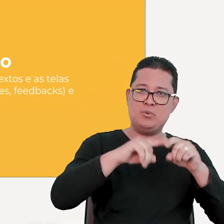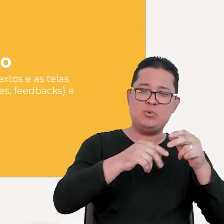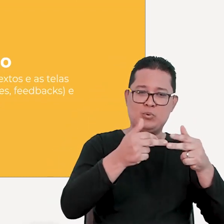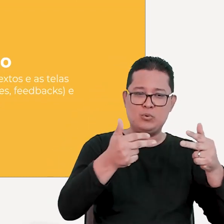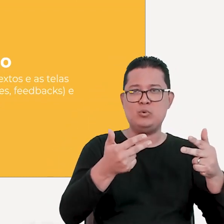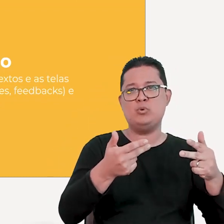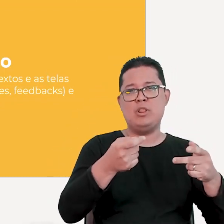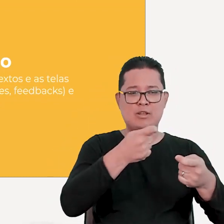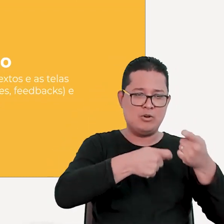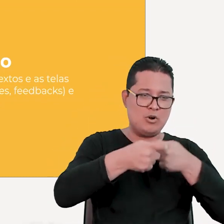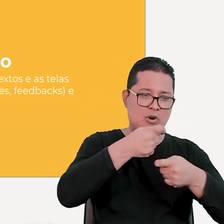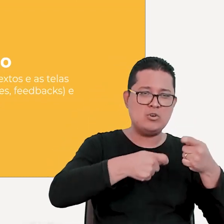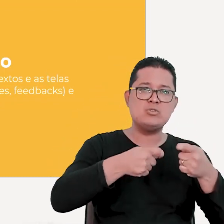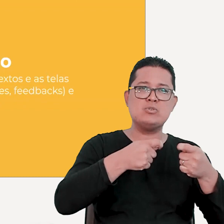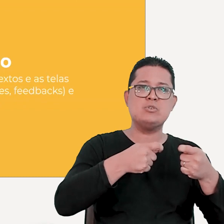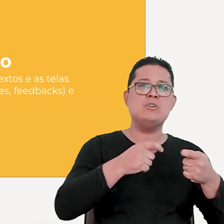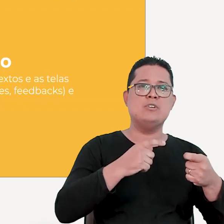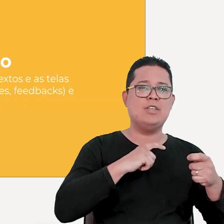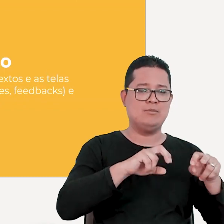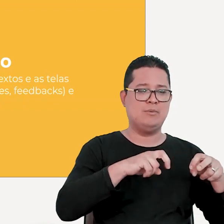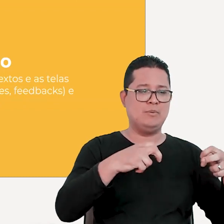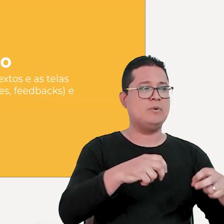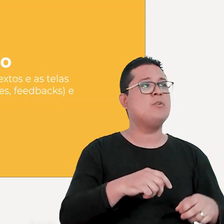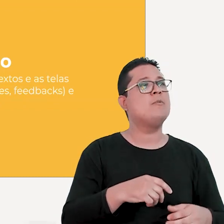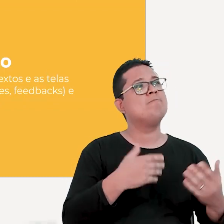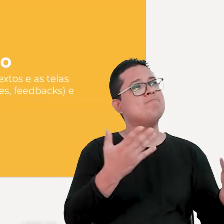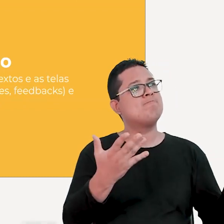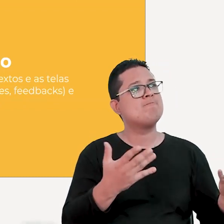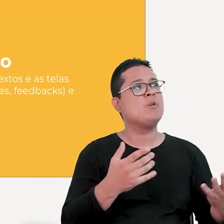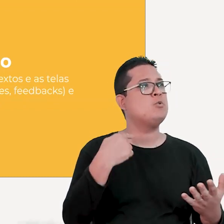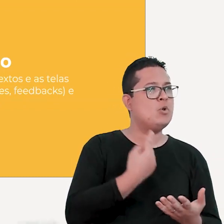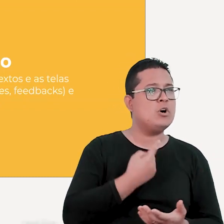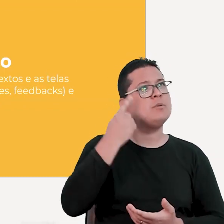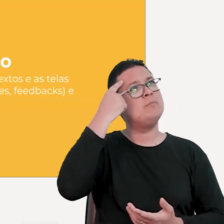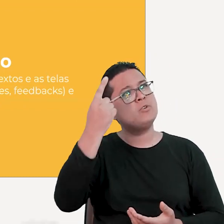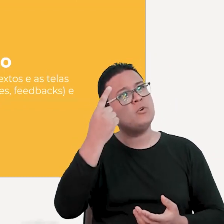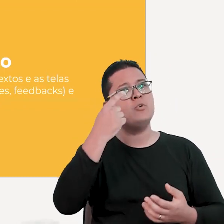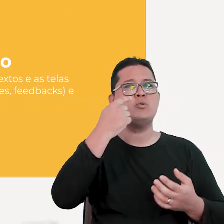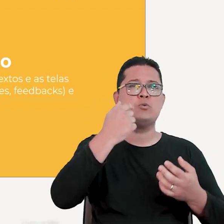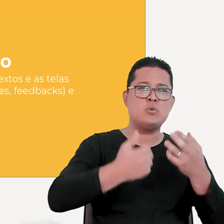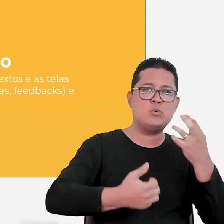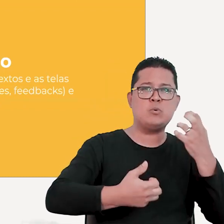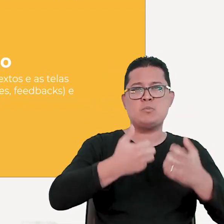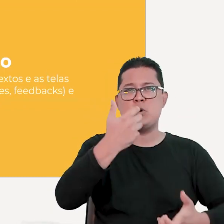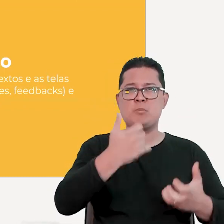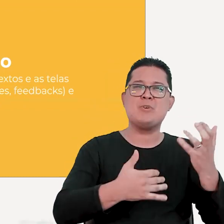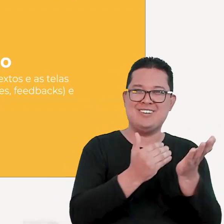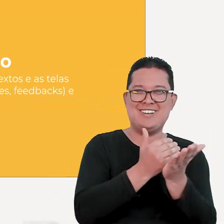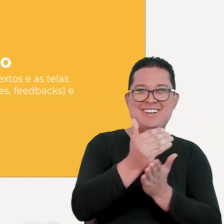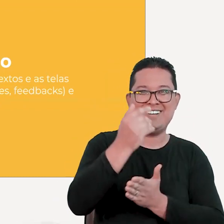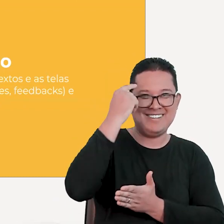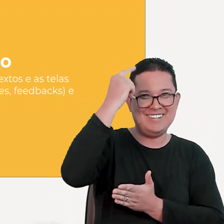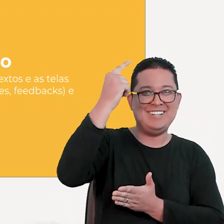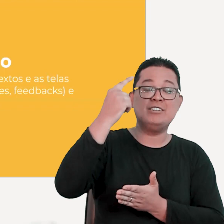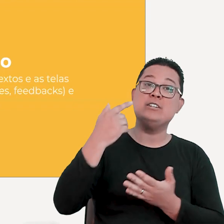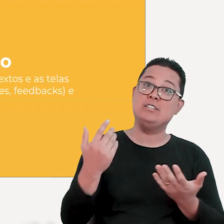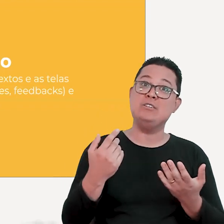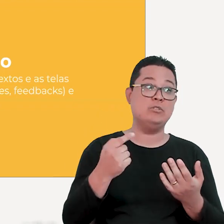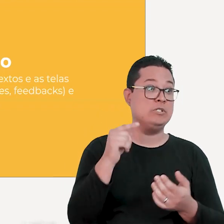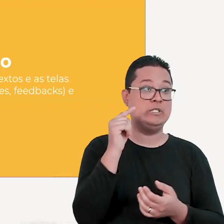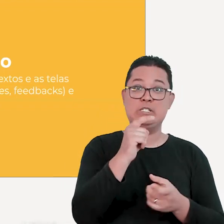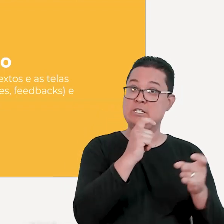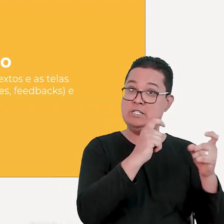problema, vai sugerir quais são as soluções, enfim, é aquela reunião inicial. Geralmente, existem empresas que